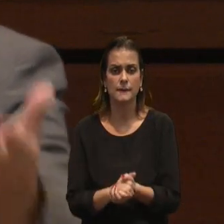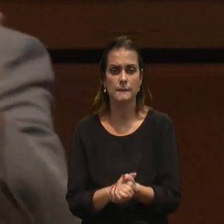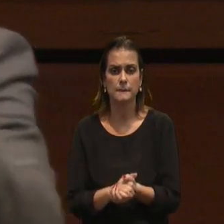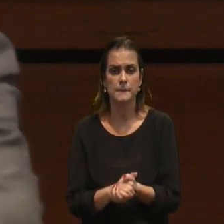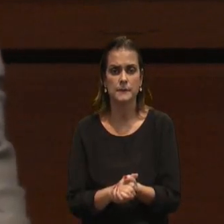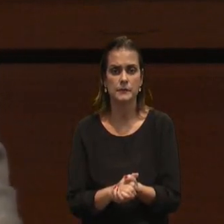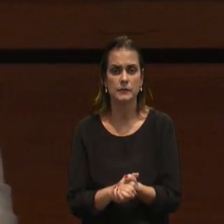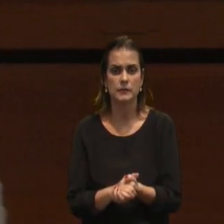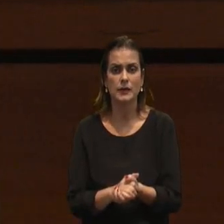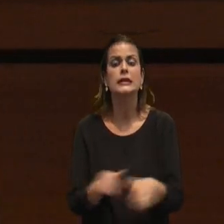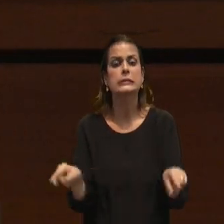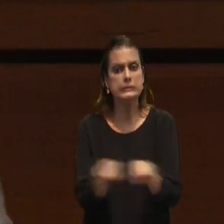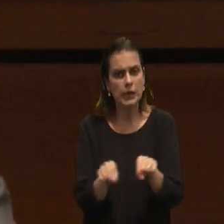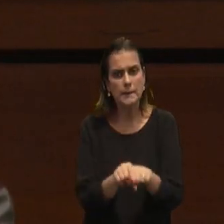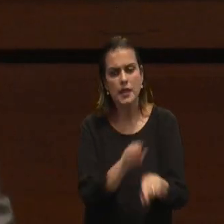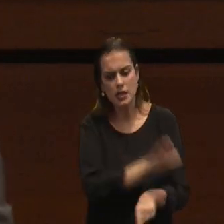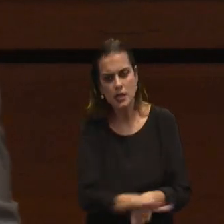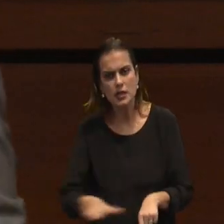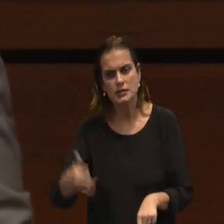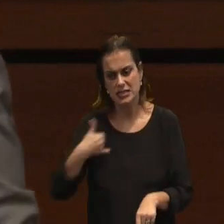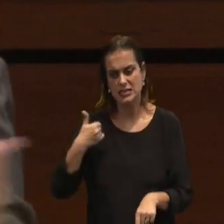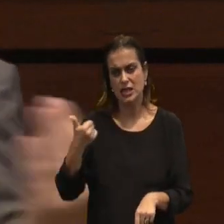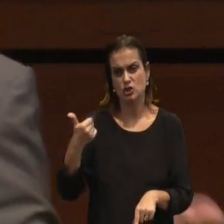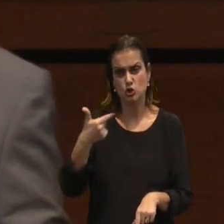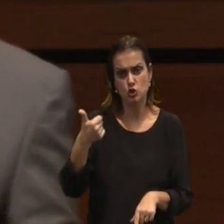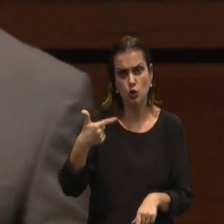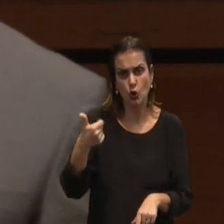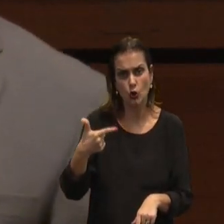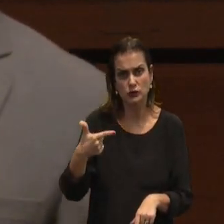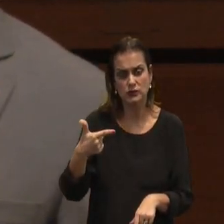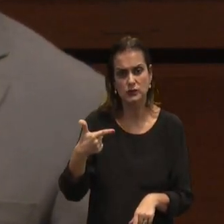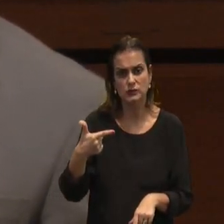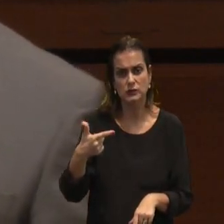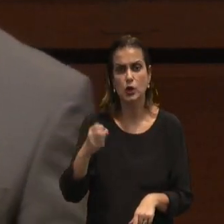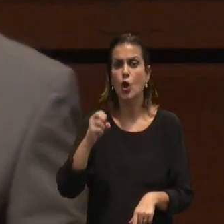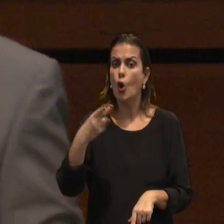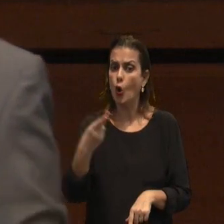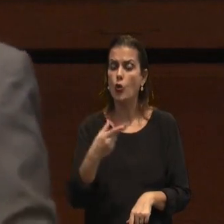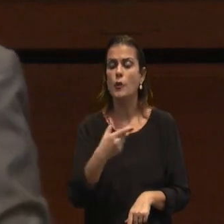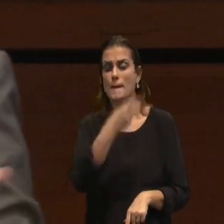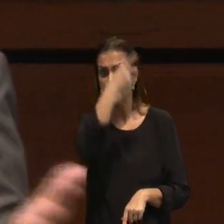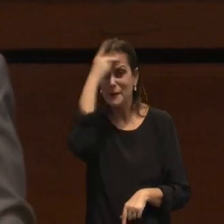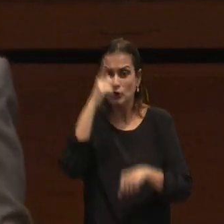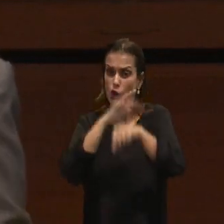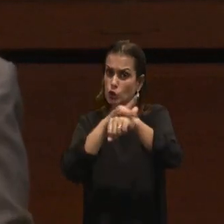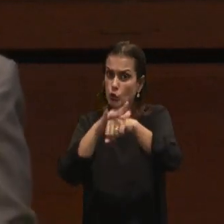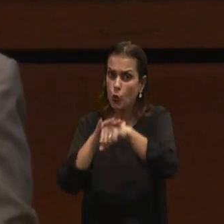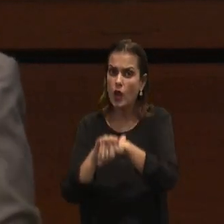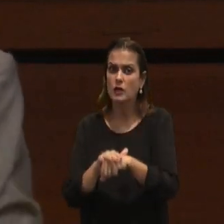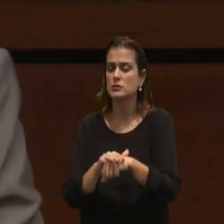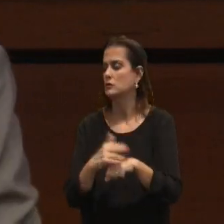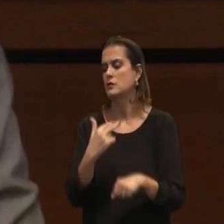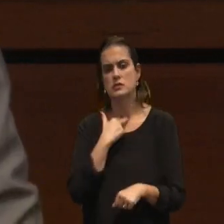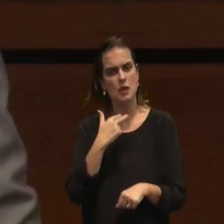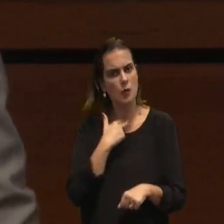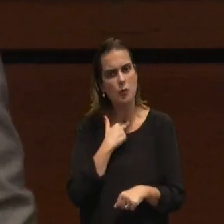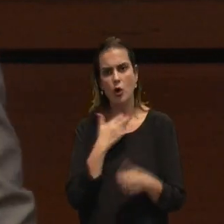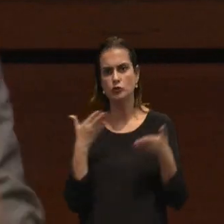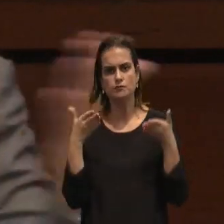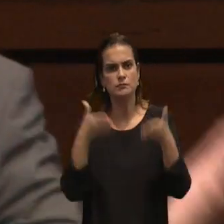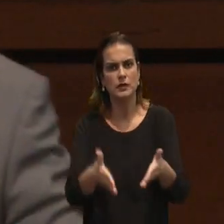presenciais para as crianças menores de 12 anos, ou portadores de algumas doenças consideradas graves e